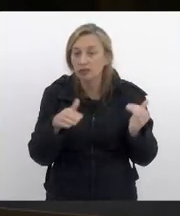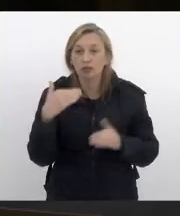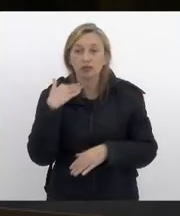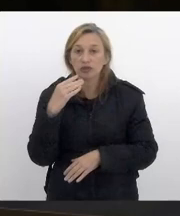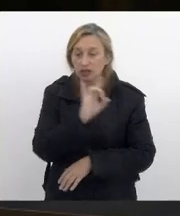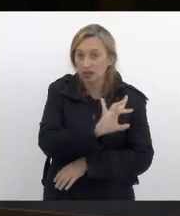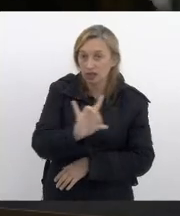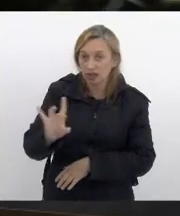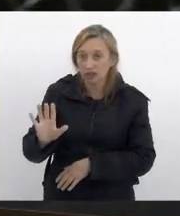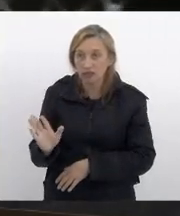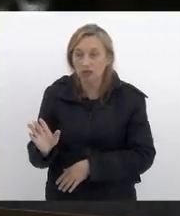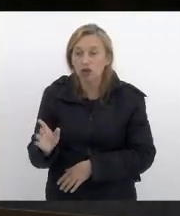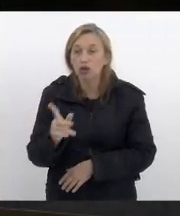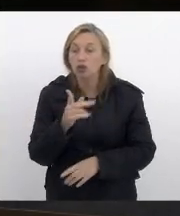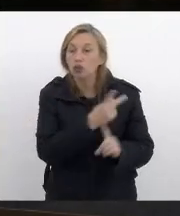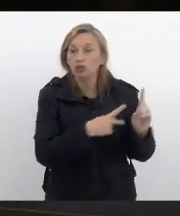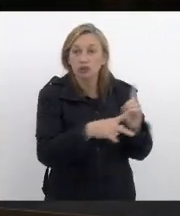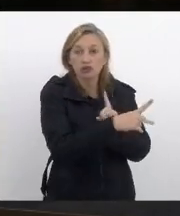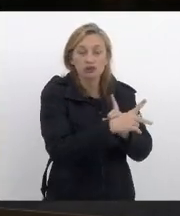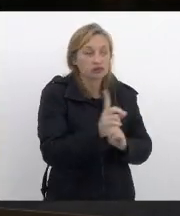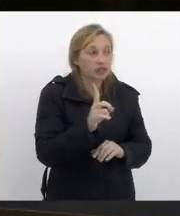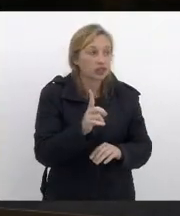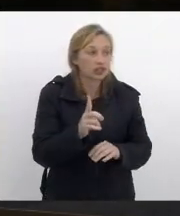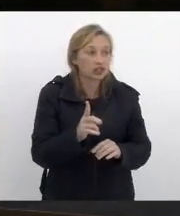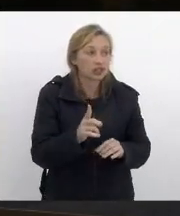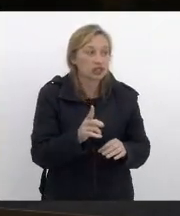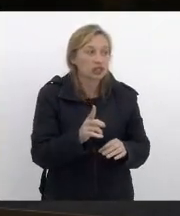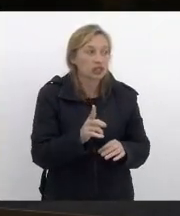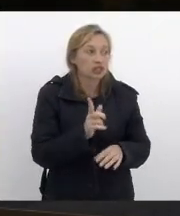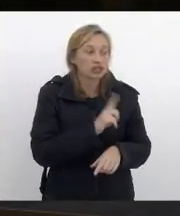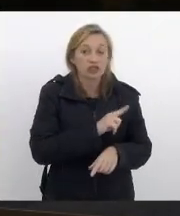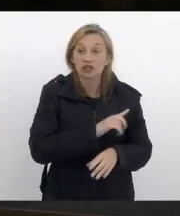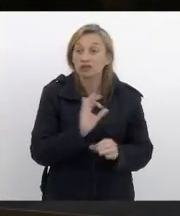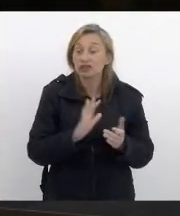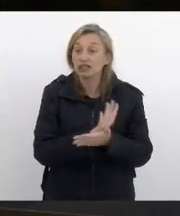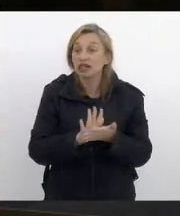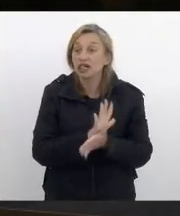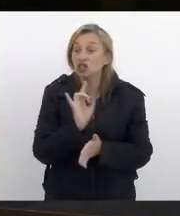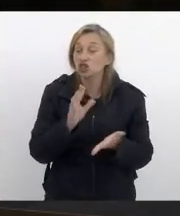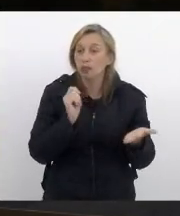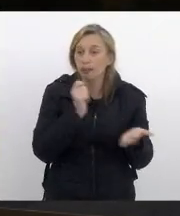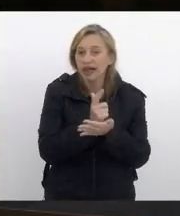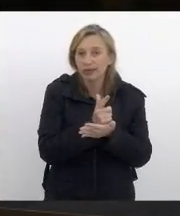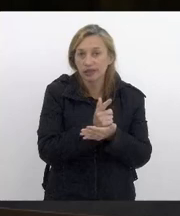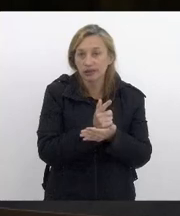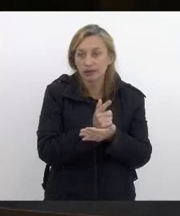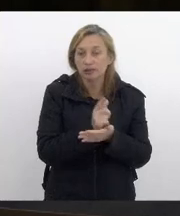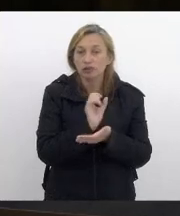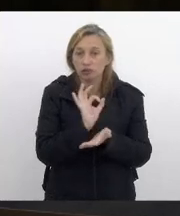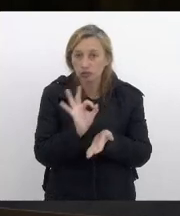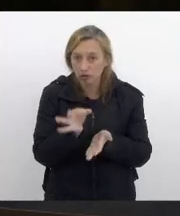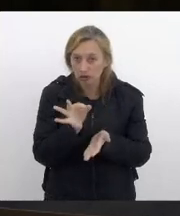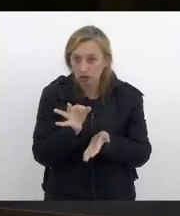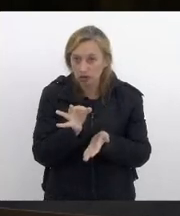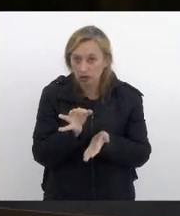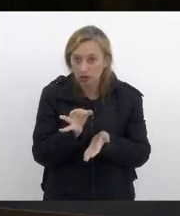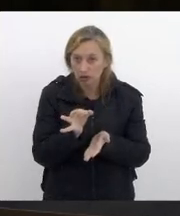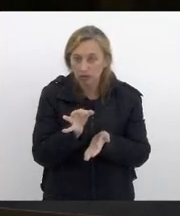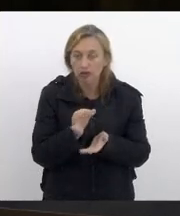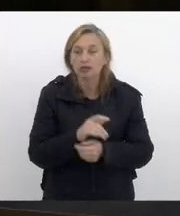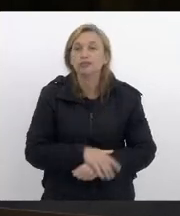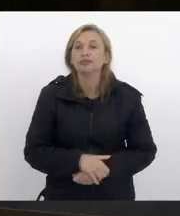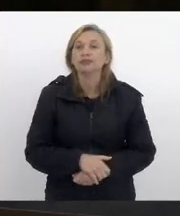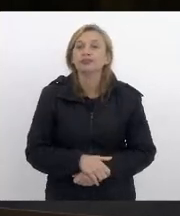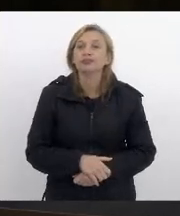individualmente. O Rio Previdência não faz gestão nenhuma de nada, a não ser o pagamento. Tá? A gente não faz a